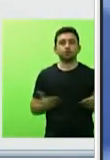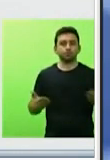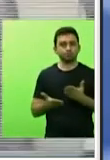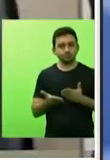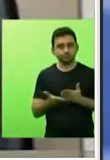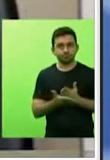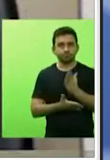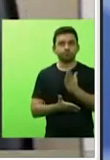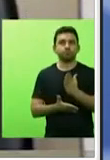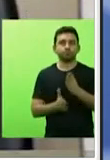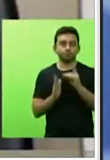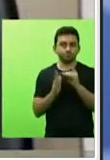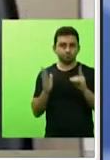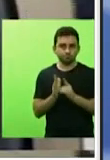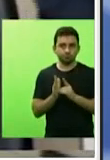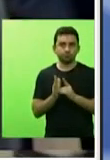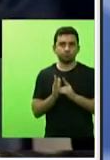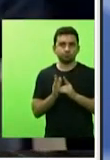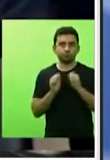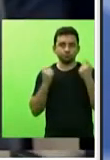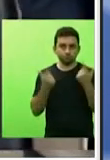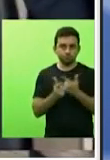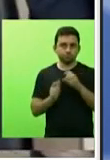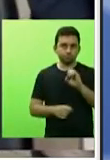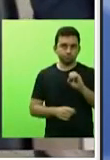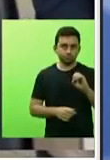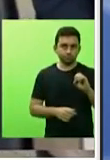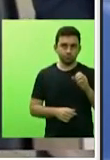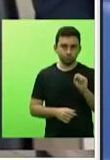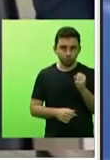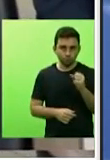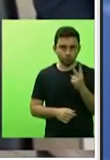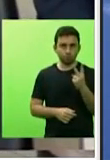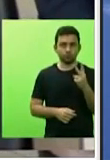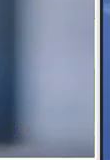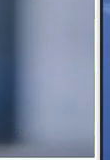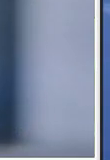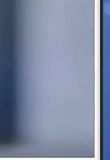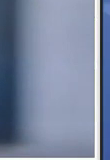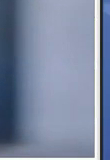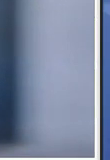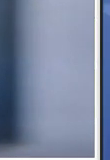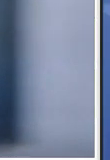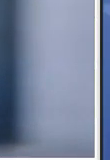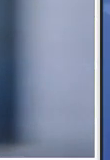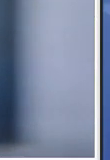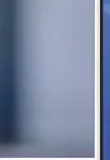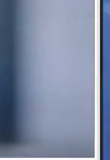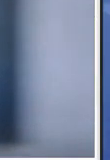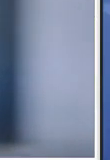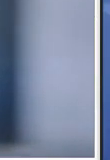passar pelo crivo dos parlamentares catarinenses por isso nesse momento é este processo que se